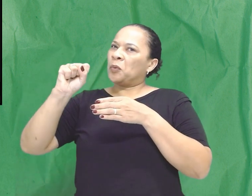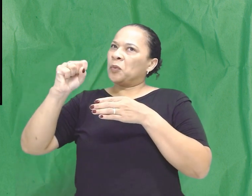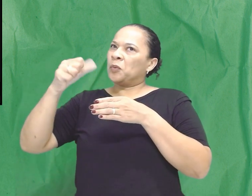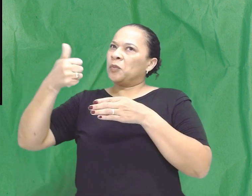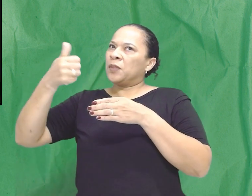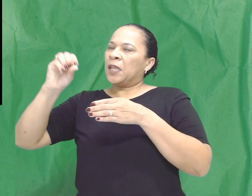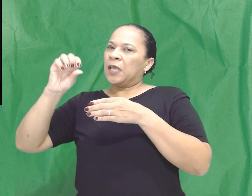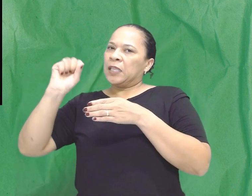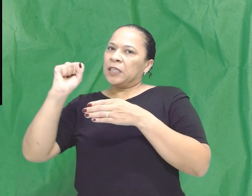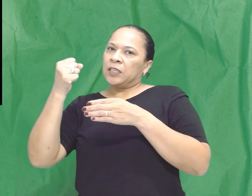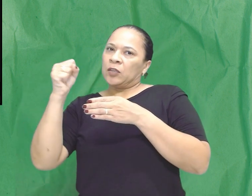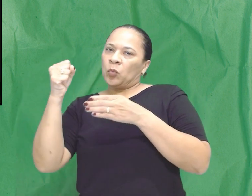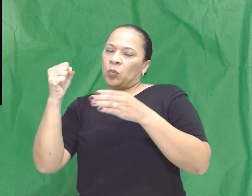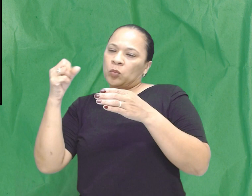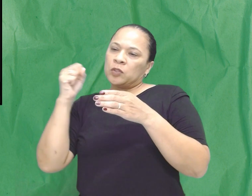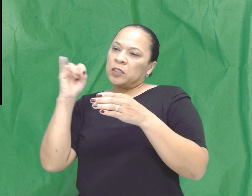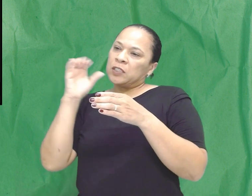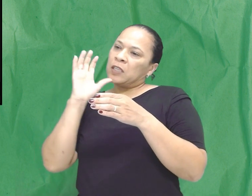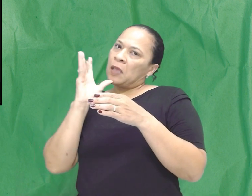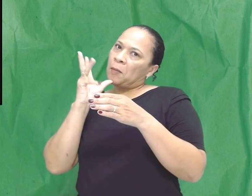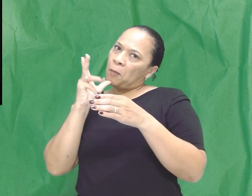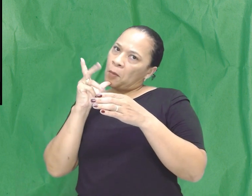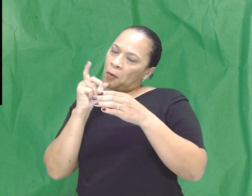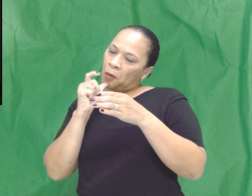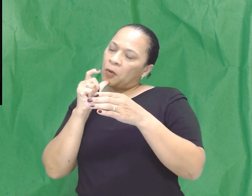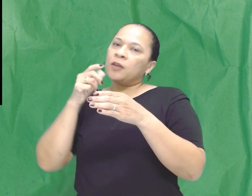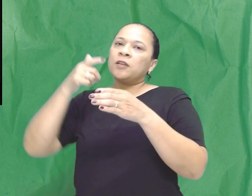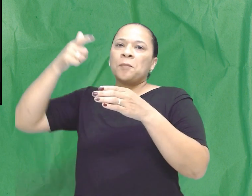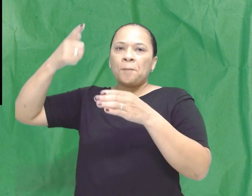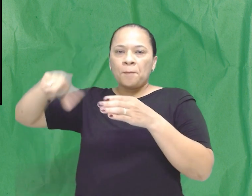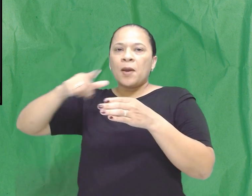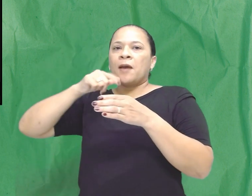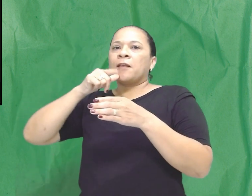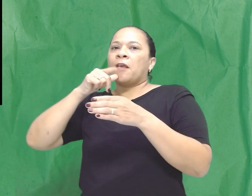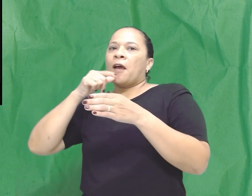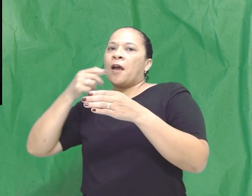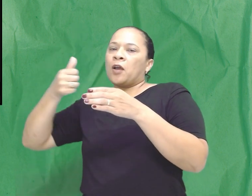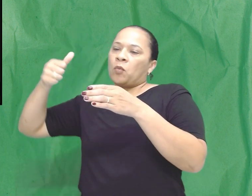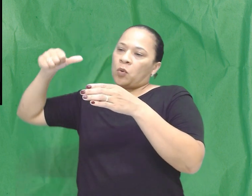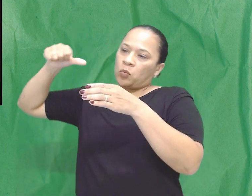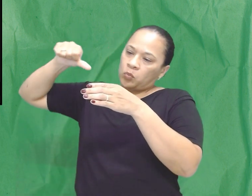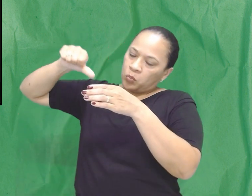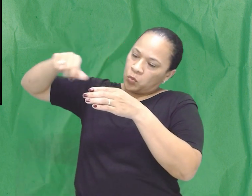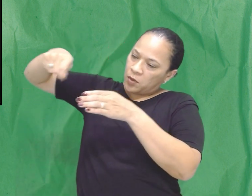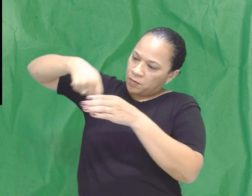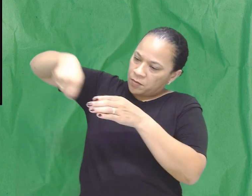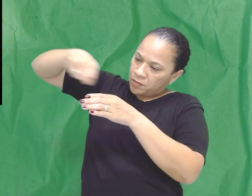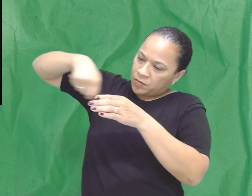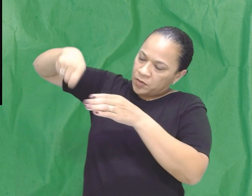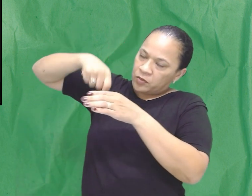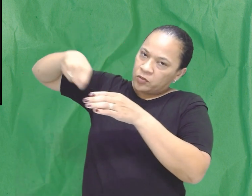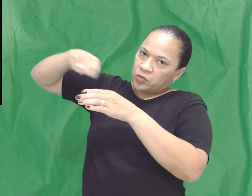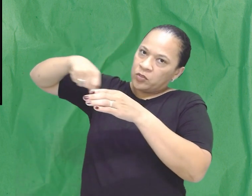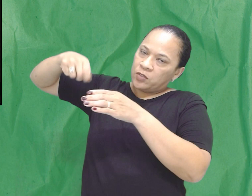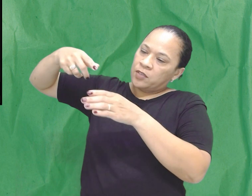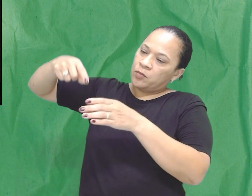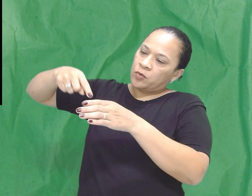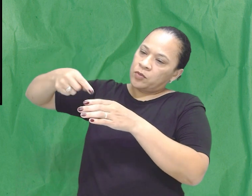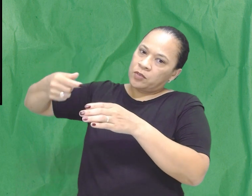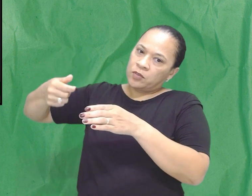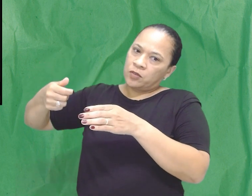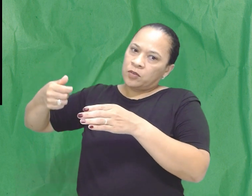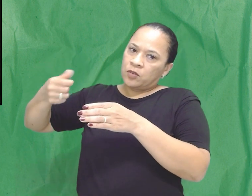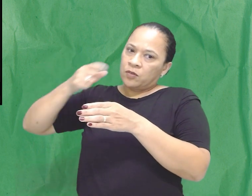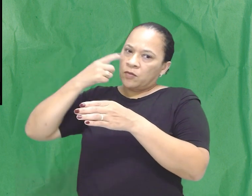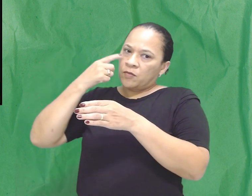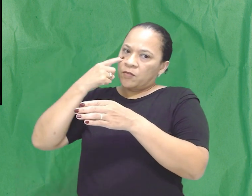tempo, significa que ele não está no ponto. Então, é preciso colocar um pouquinho mais de água, mexer, e aí sim, derrama